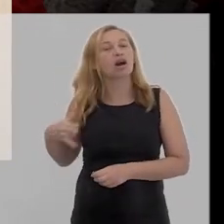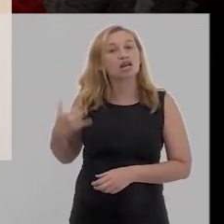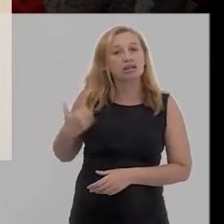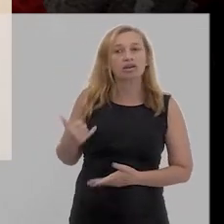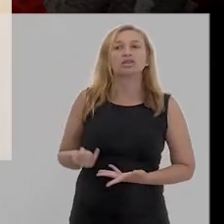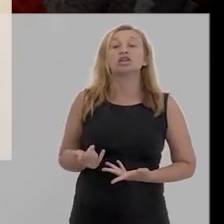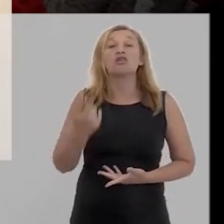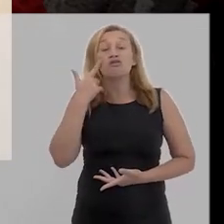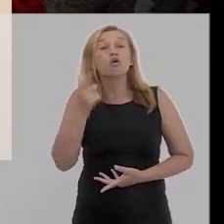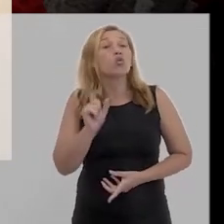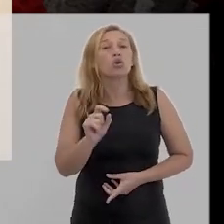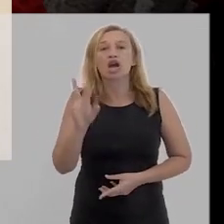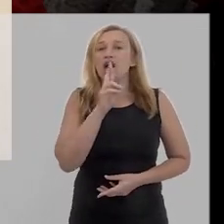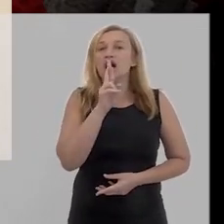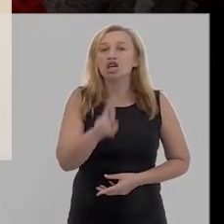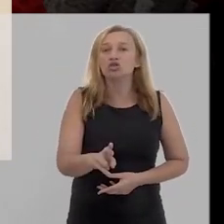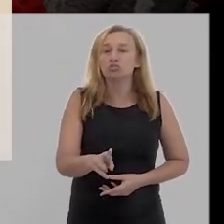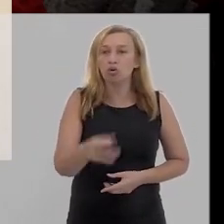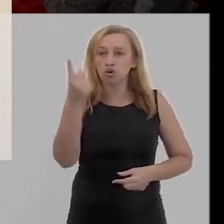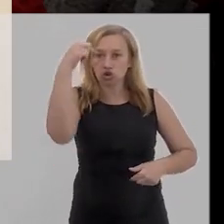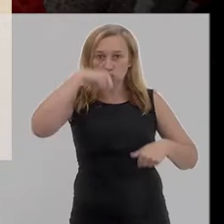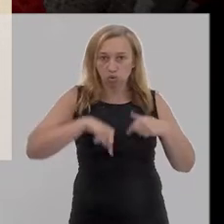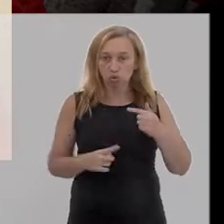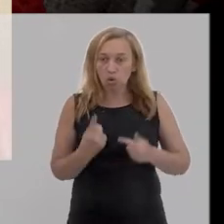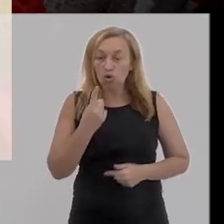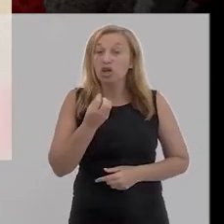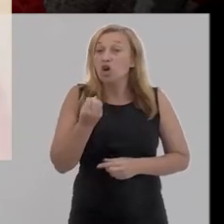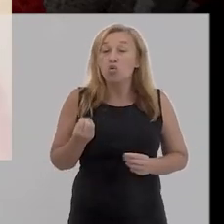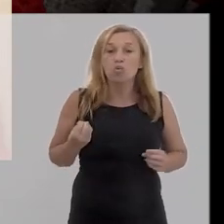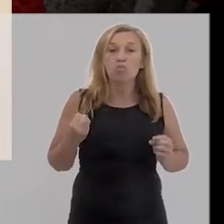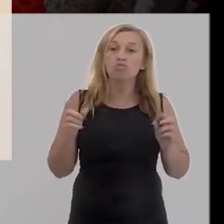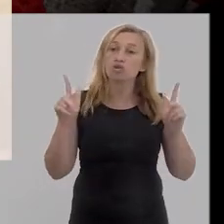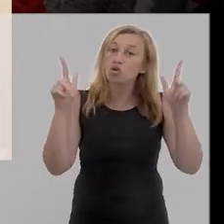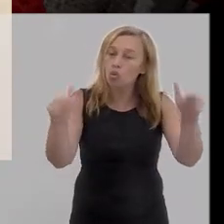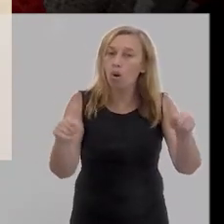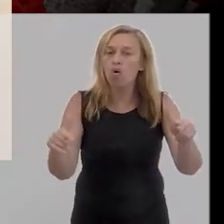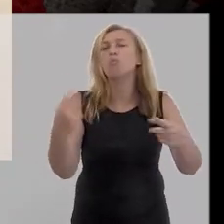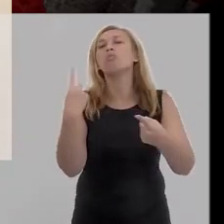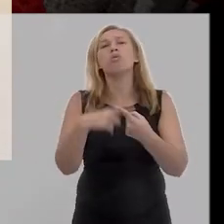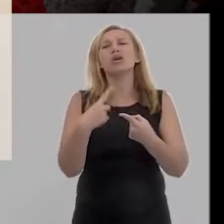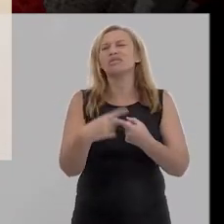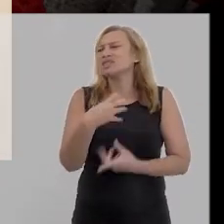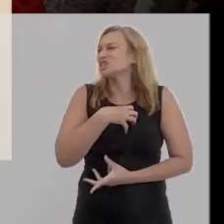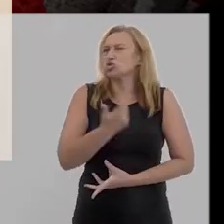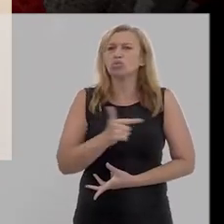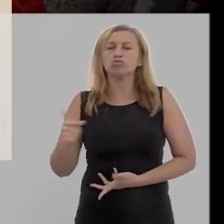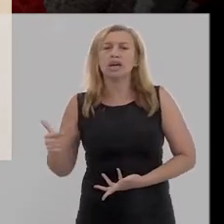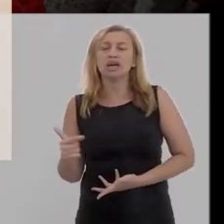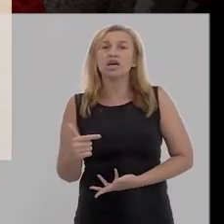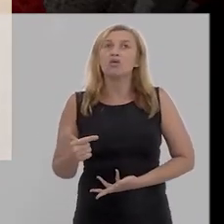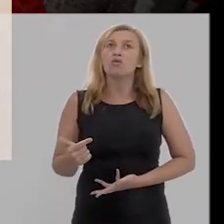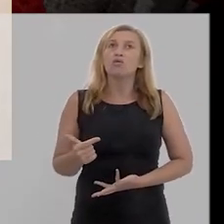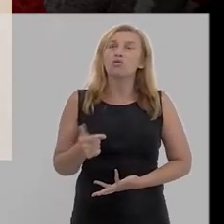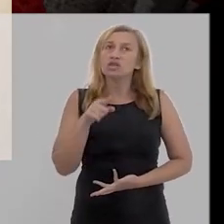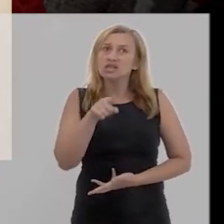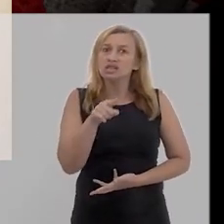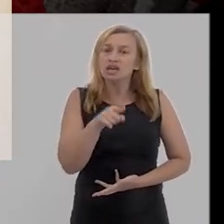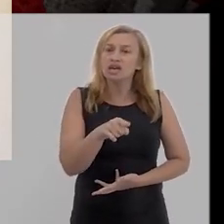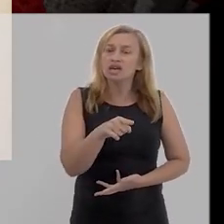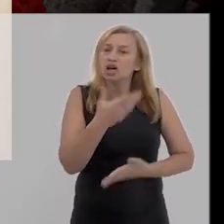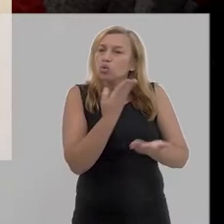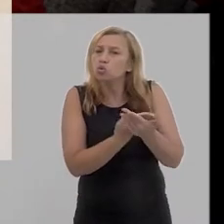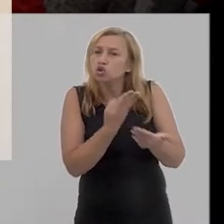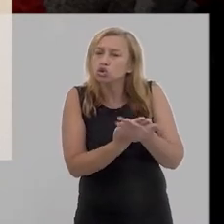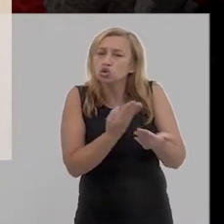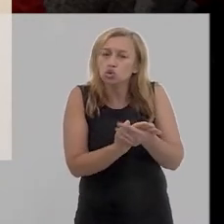anos. E aí o que eles viram? Que a resposta imunológica ela era igual. Por quê? Porque não faz sentido, se você tá colocando